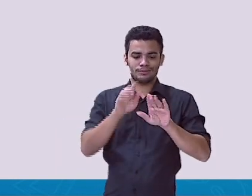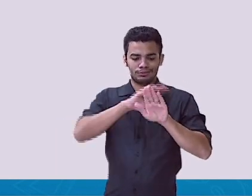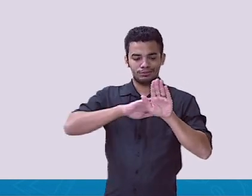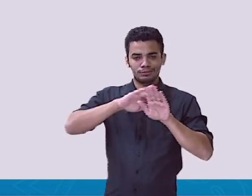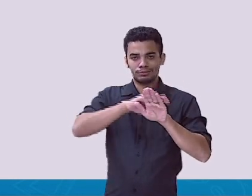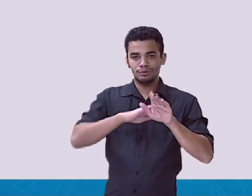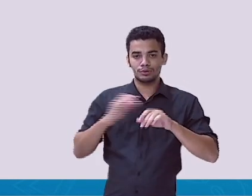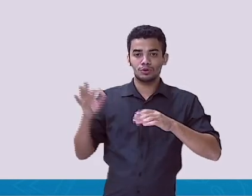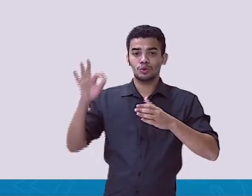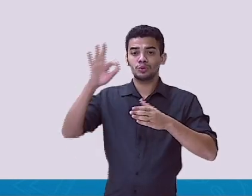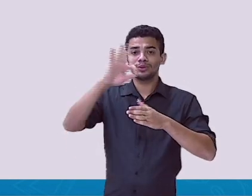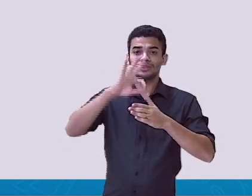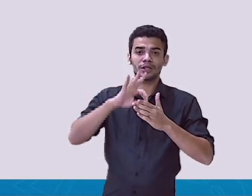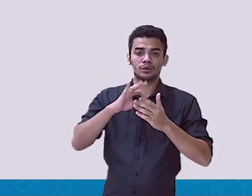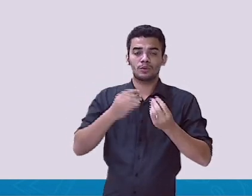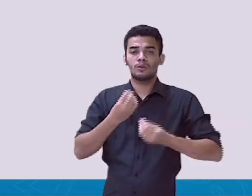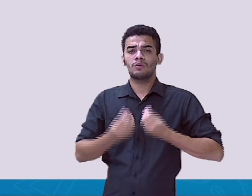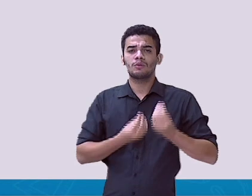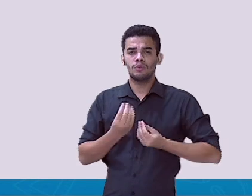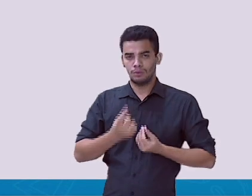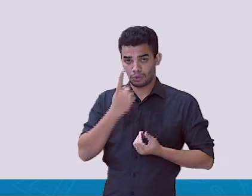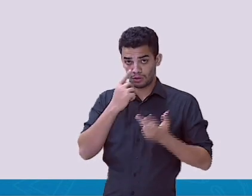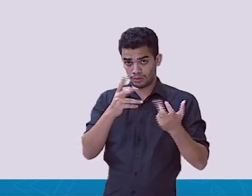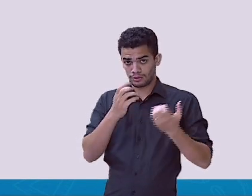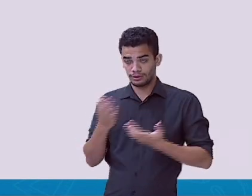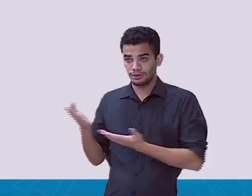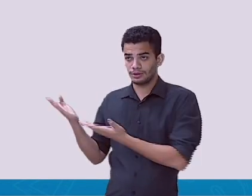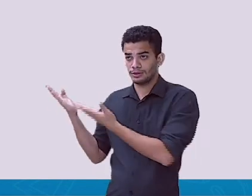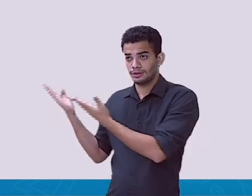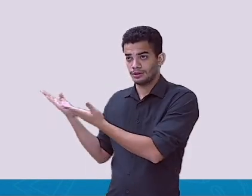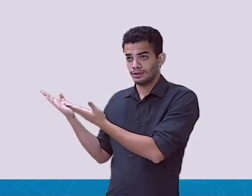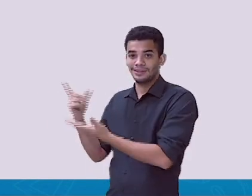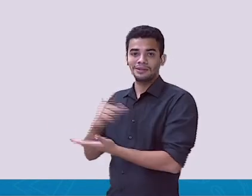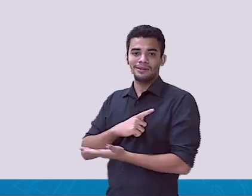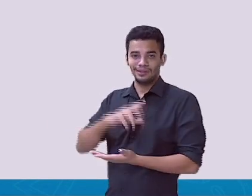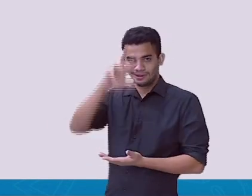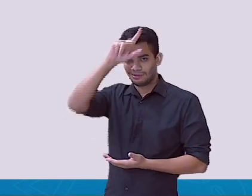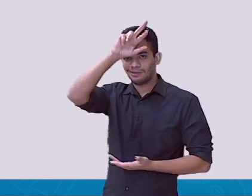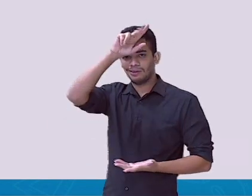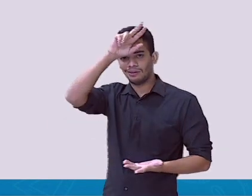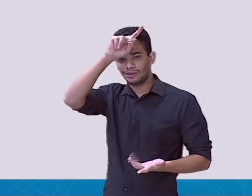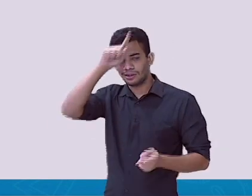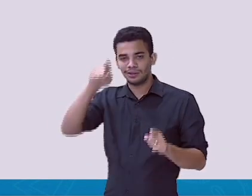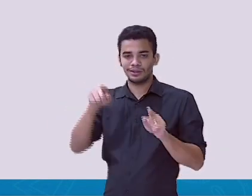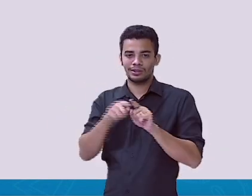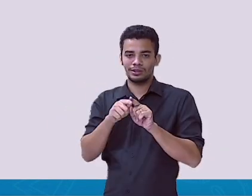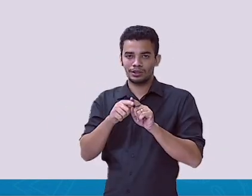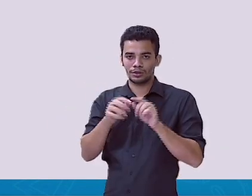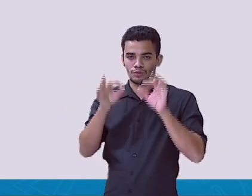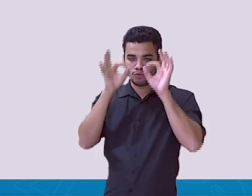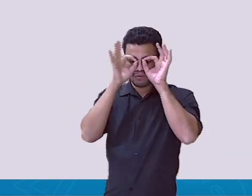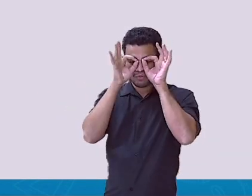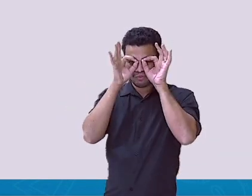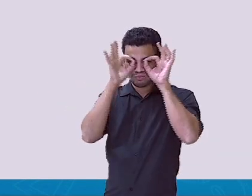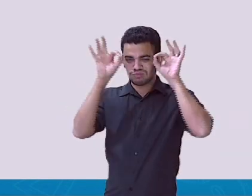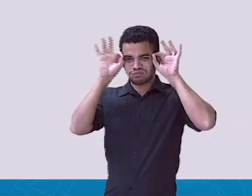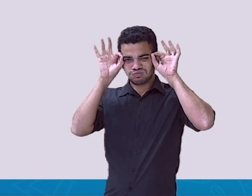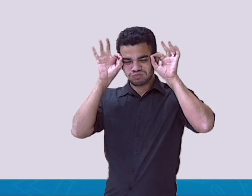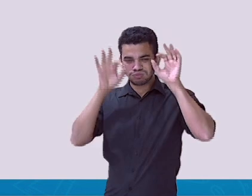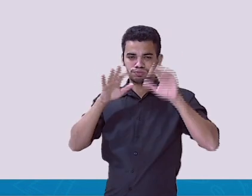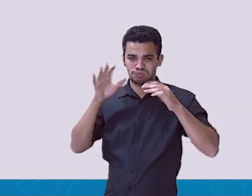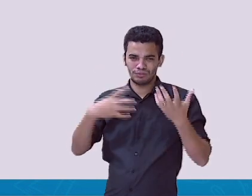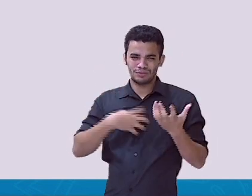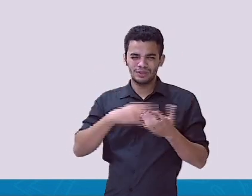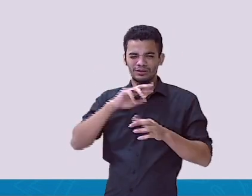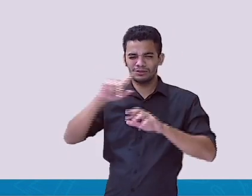O que a gente vai ter lá? Então, a gente vai ter antena, olhos compostos, a gente